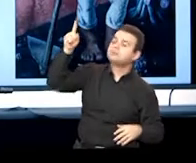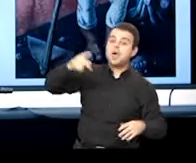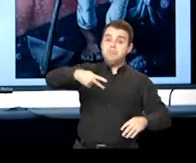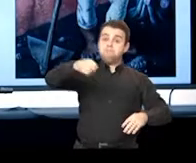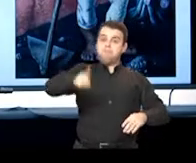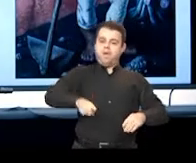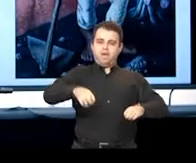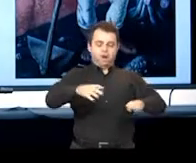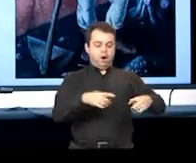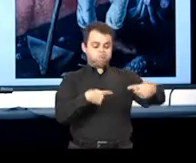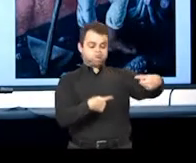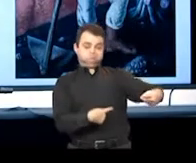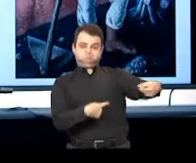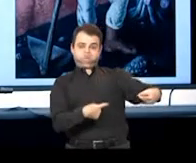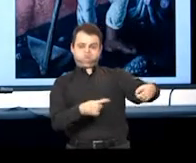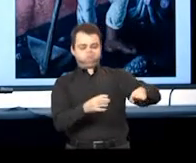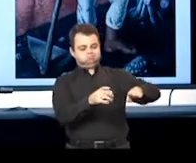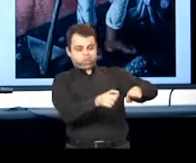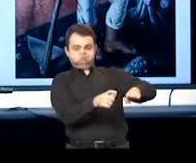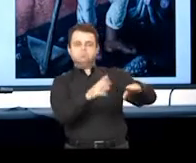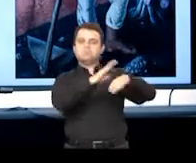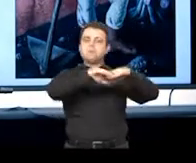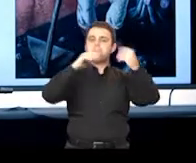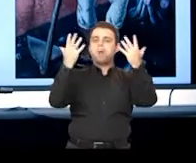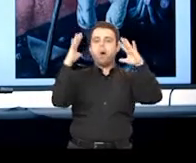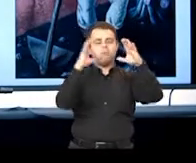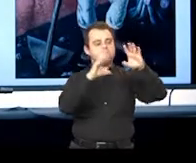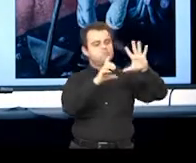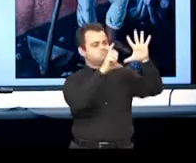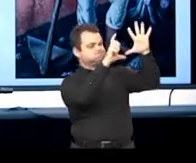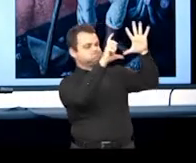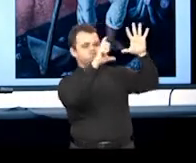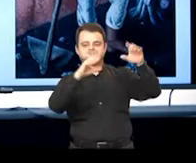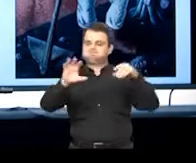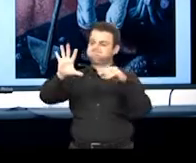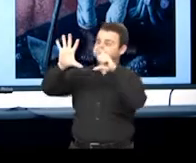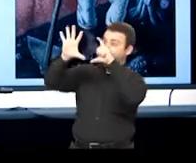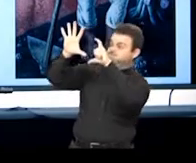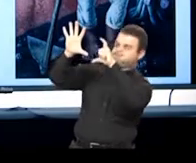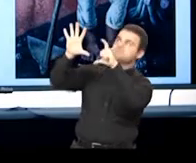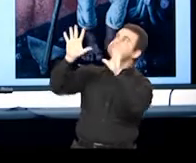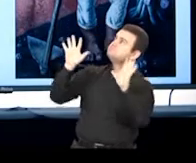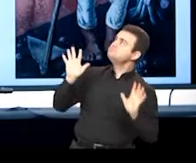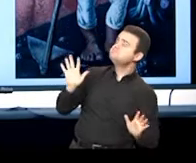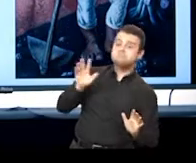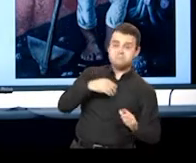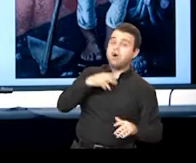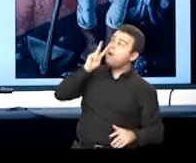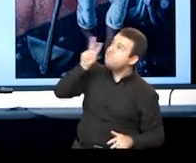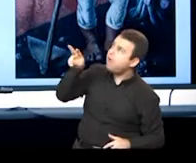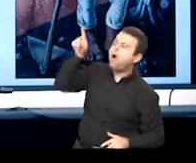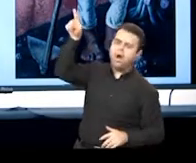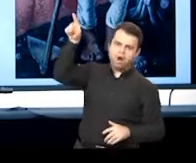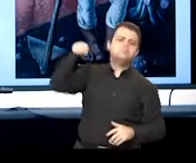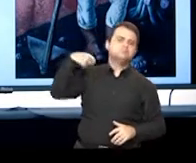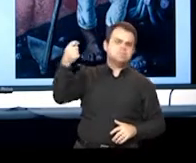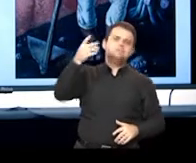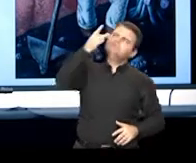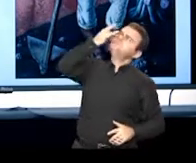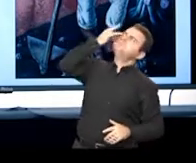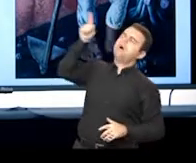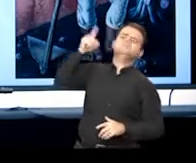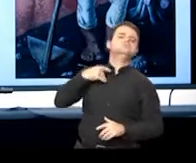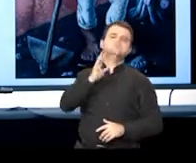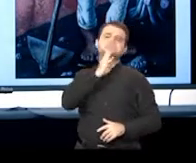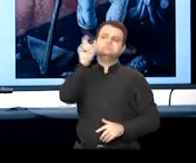nos tamanhos dos pés e das mãos do homem, da figura principal, ainda assim é uma pintura figurativa. A